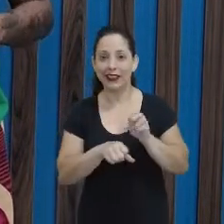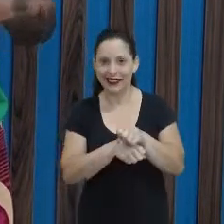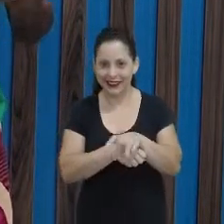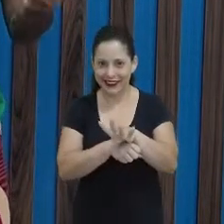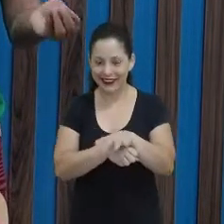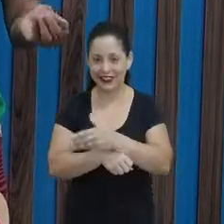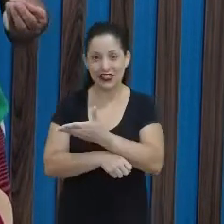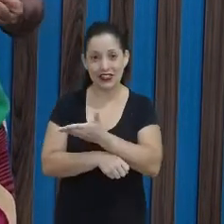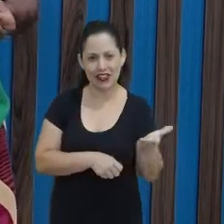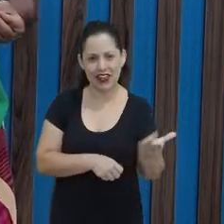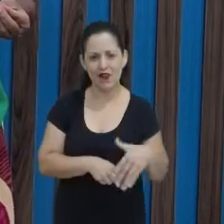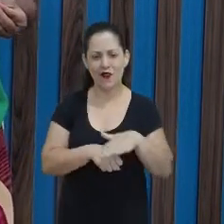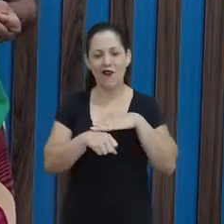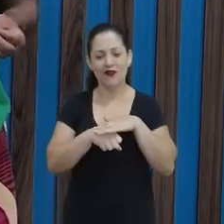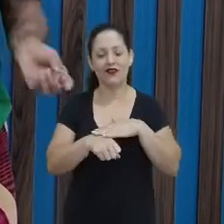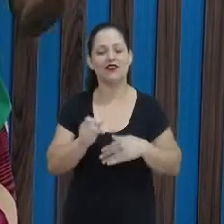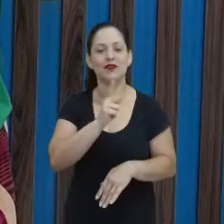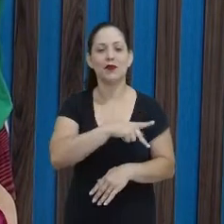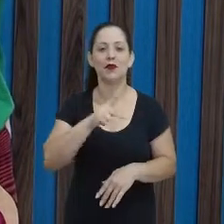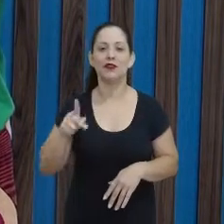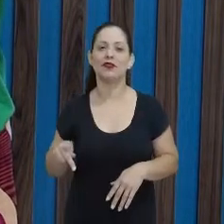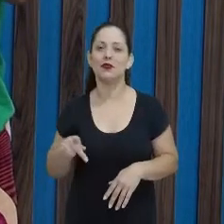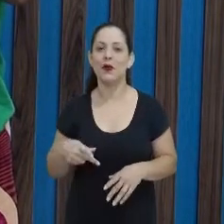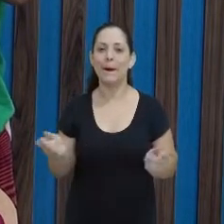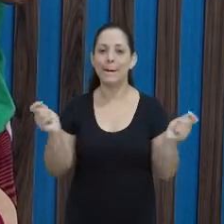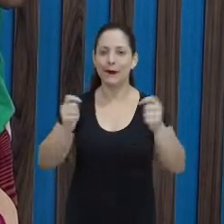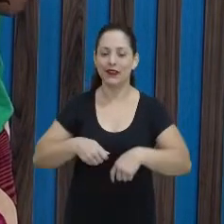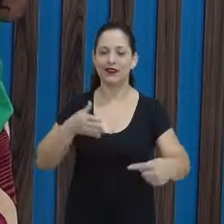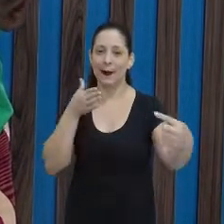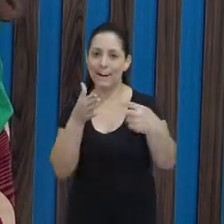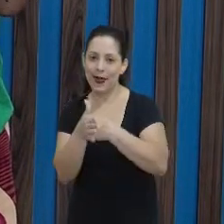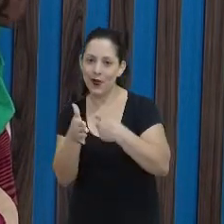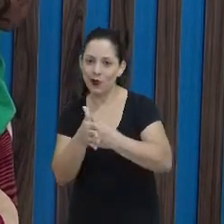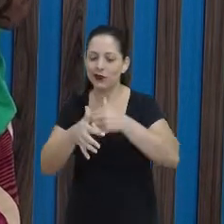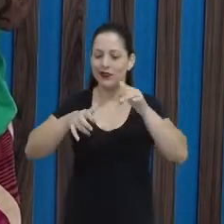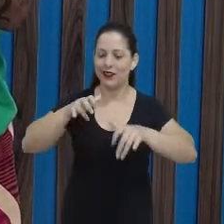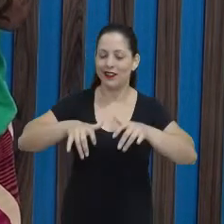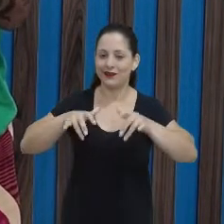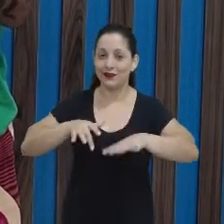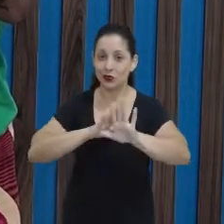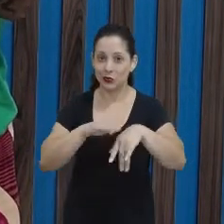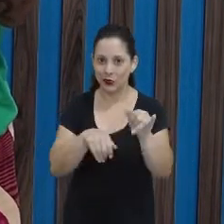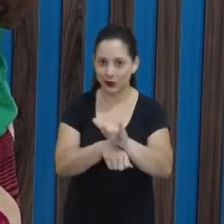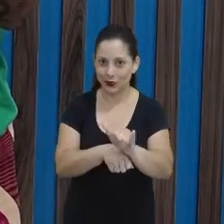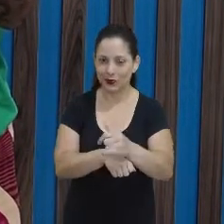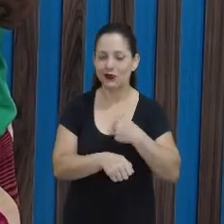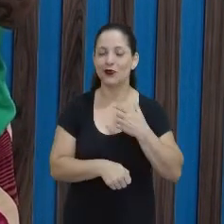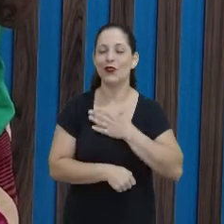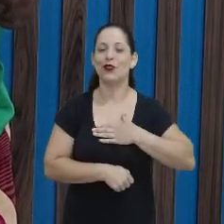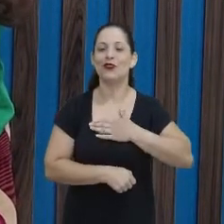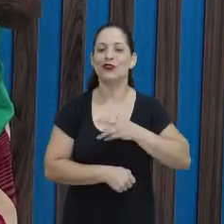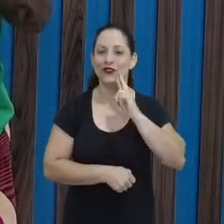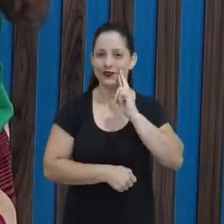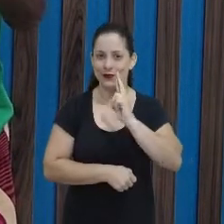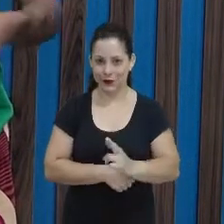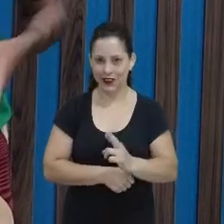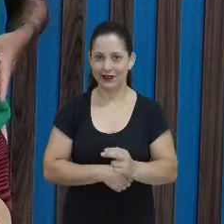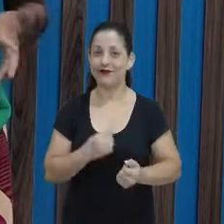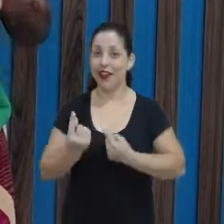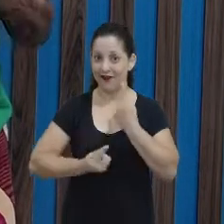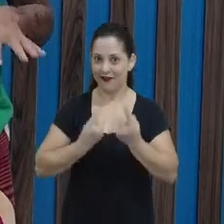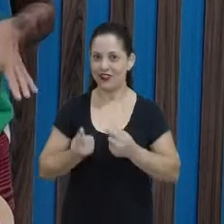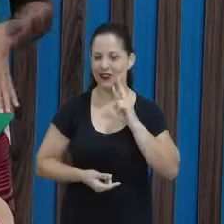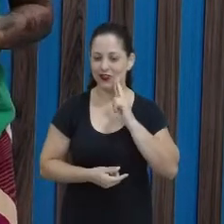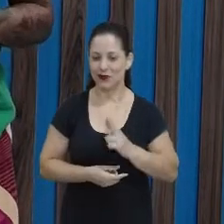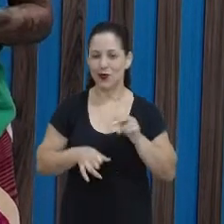dúvida, consulte aí seu professor ou professora. Pode mandar perguntas para a gente aqui no nosso canal do YouTube. Eu vou gostar bastante de responder. De vez em quando eu respondo